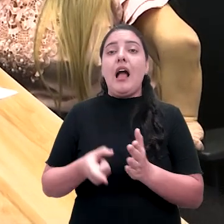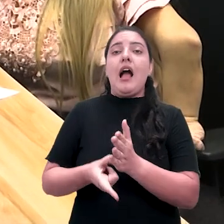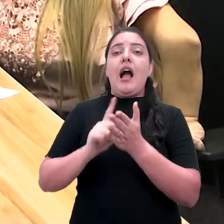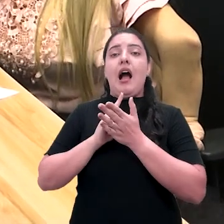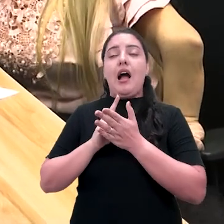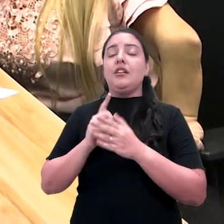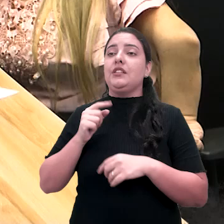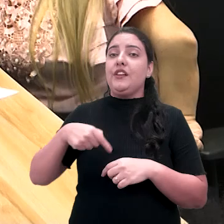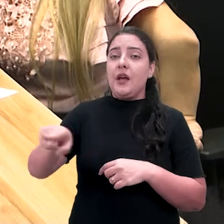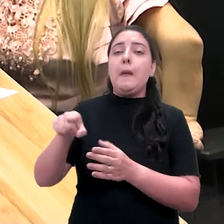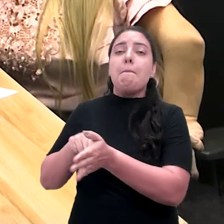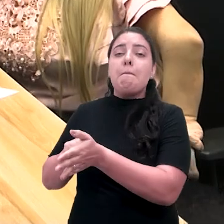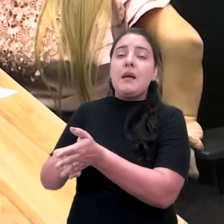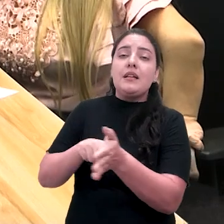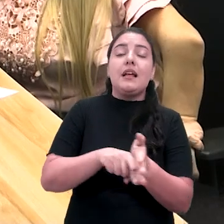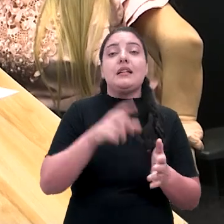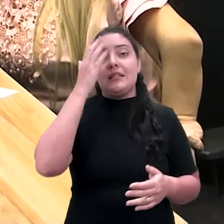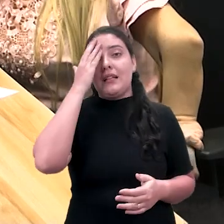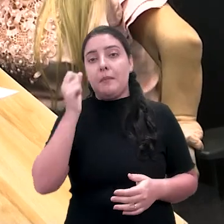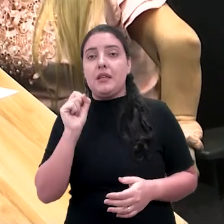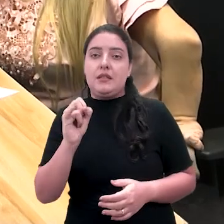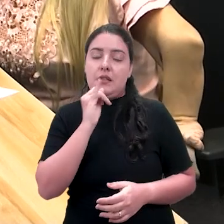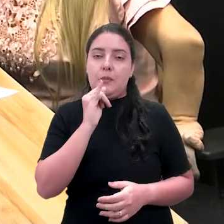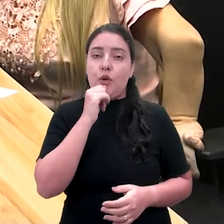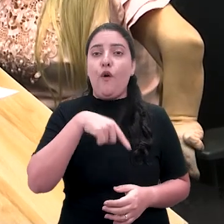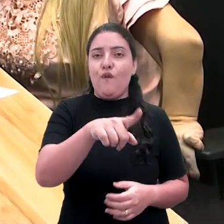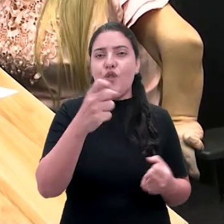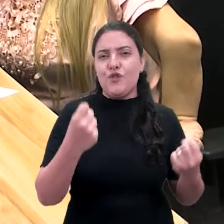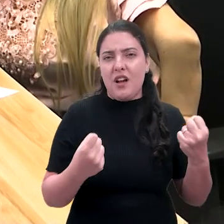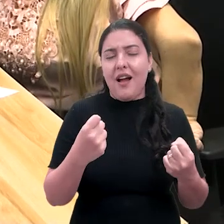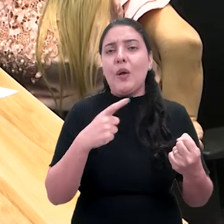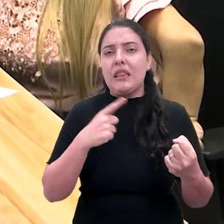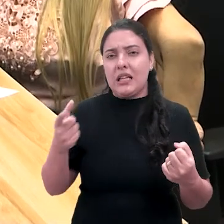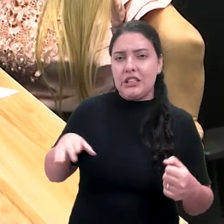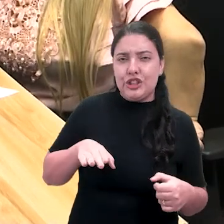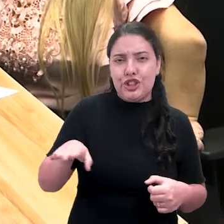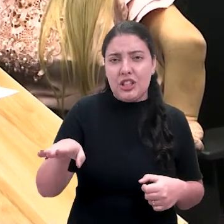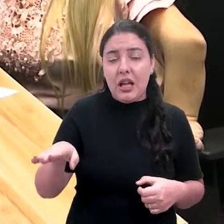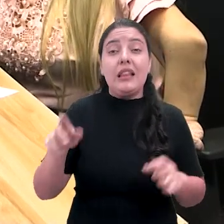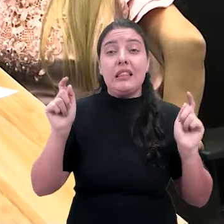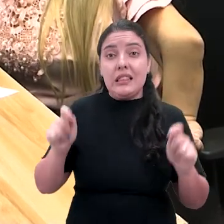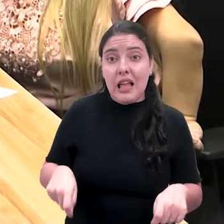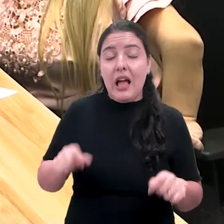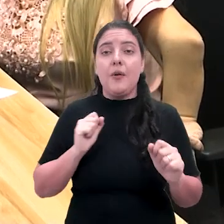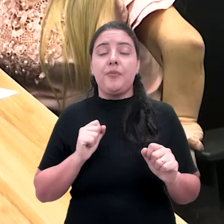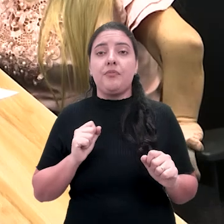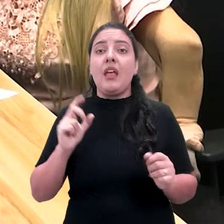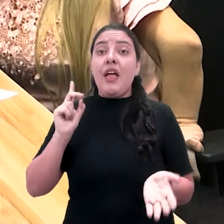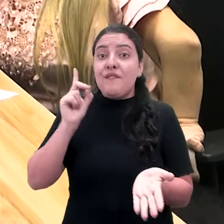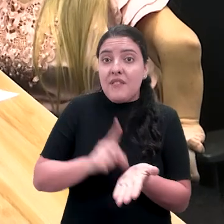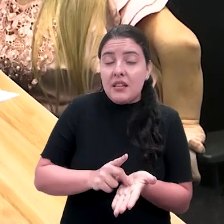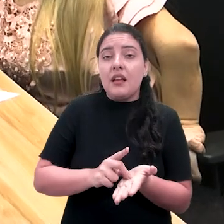que olhar, pesquisar. Saber, exemplo, se eu for de carro, será que eu vou ter onde estacionar? Será que o estacionamento é de